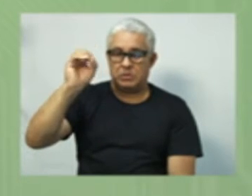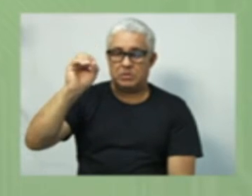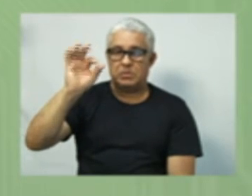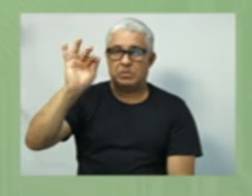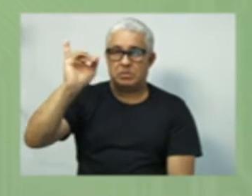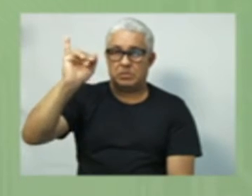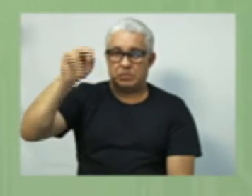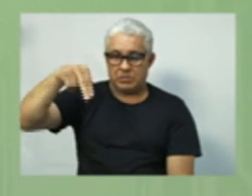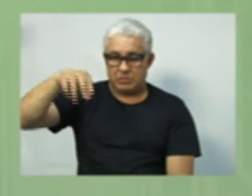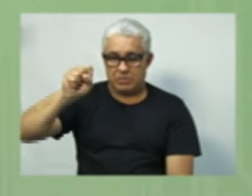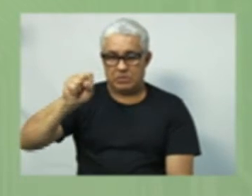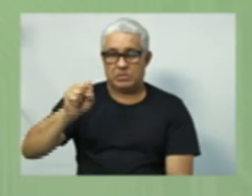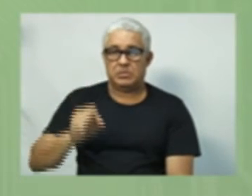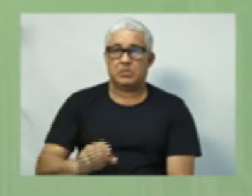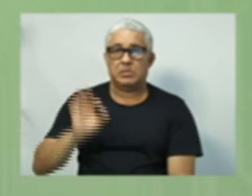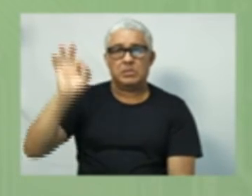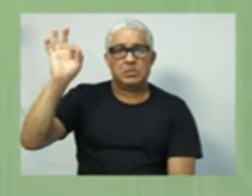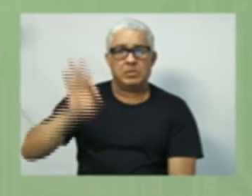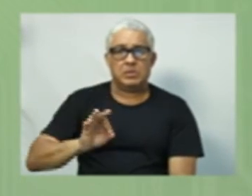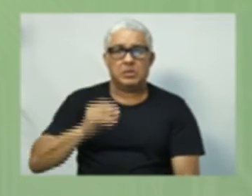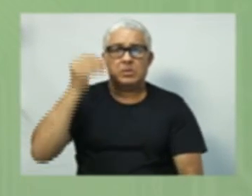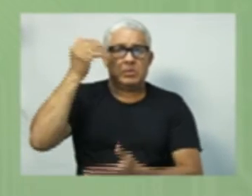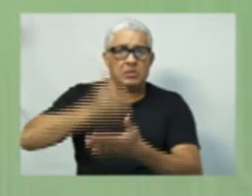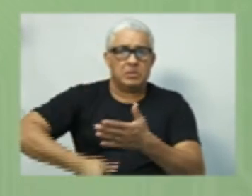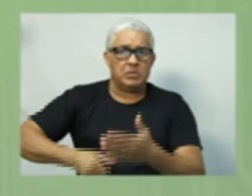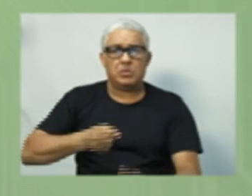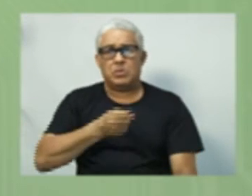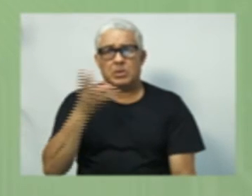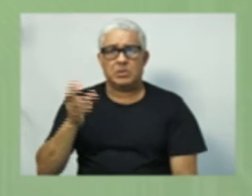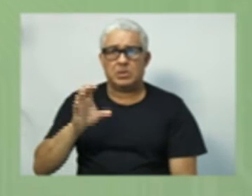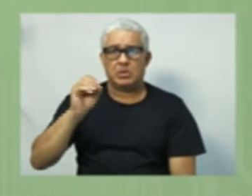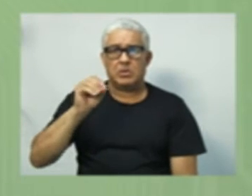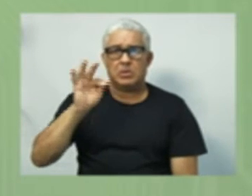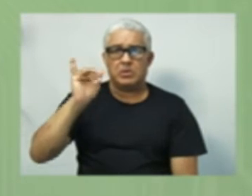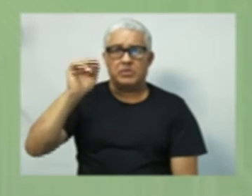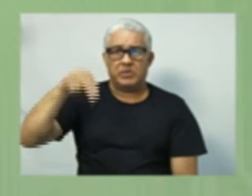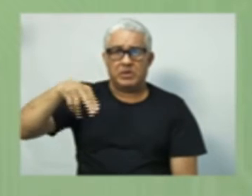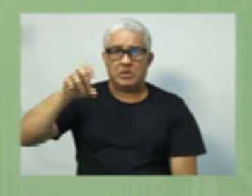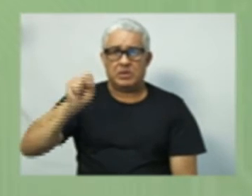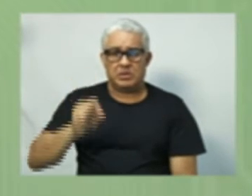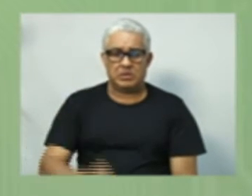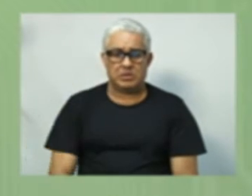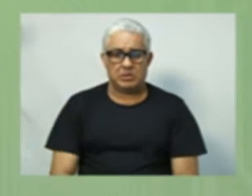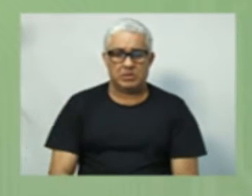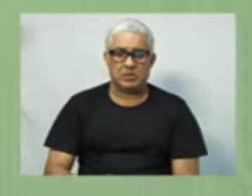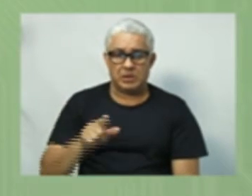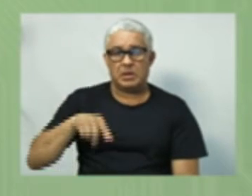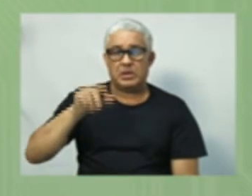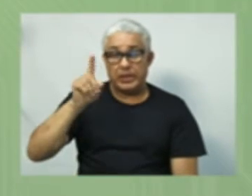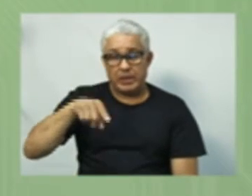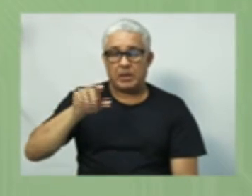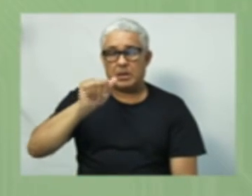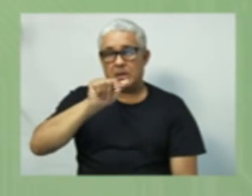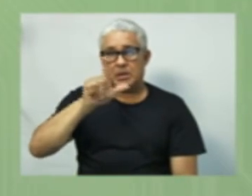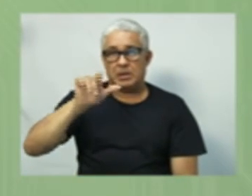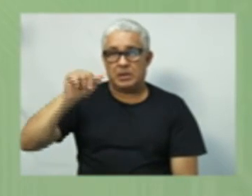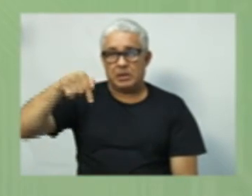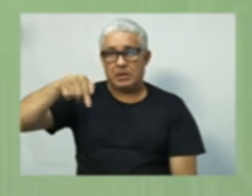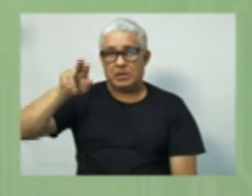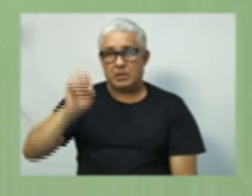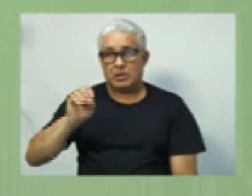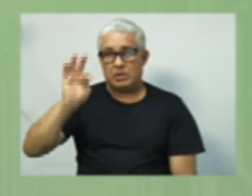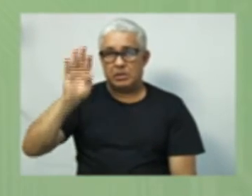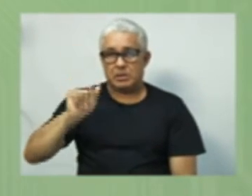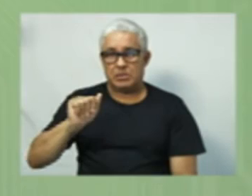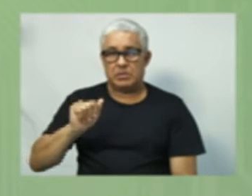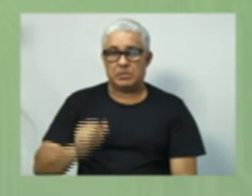ser cobrado, né? O imposto vai cobrar quanto em cima do valor? É o alíquota, né? Mas ele vai